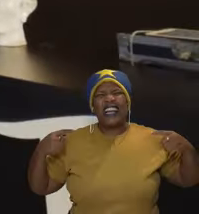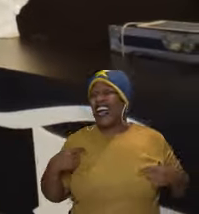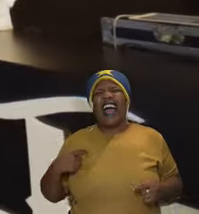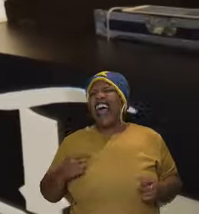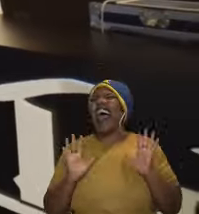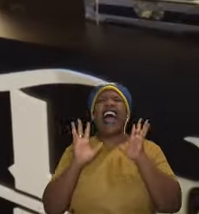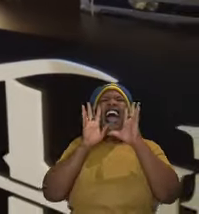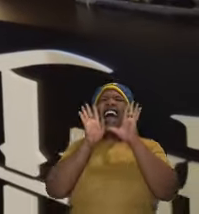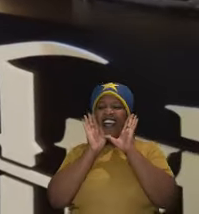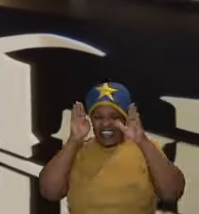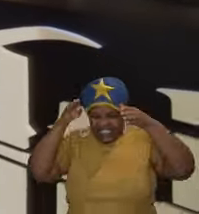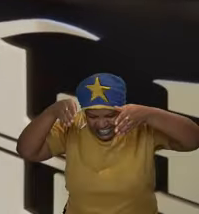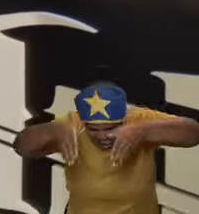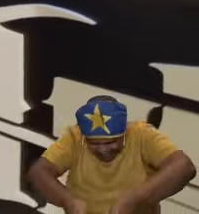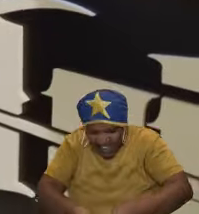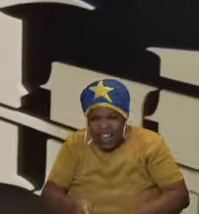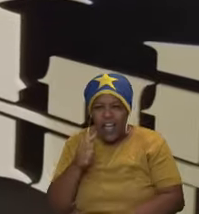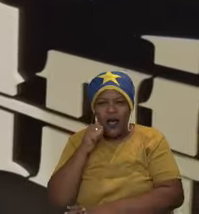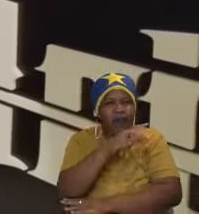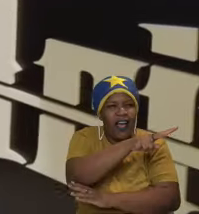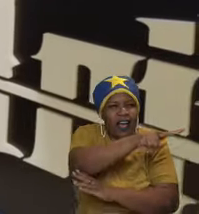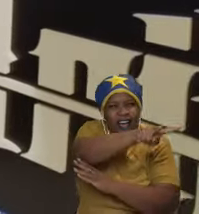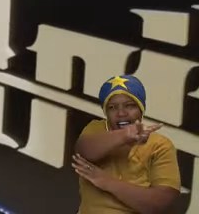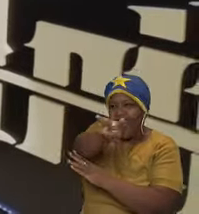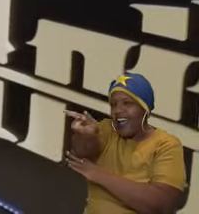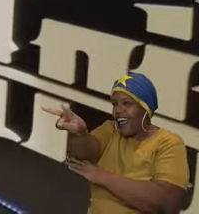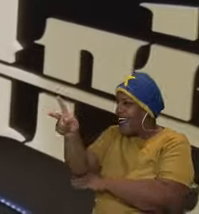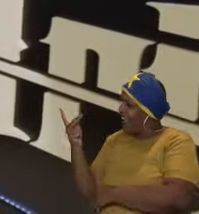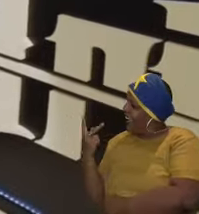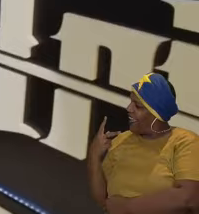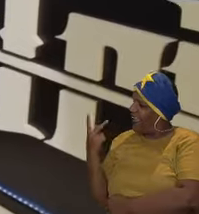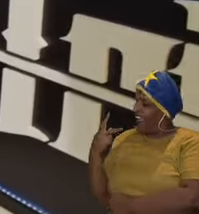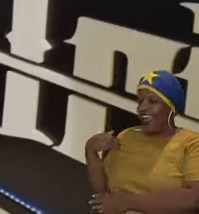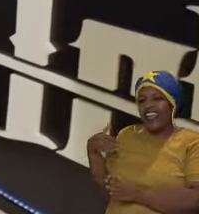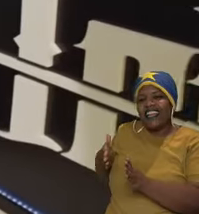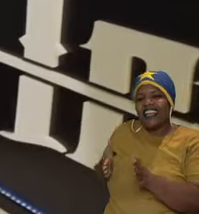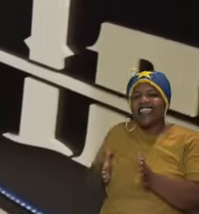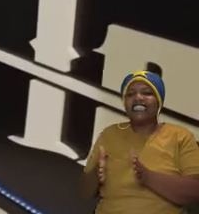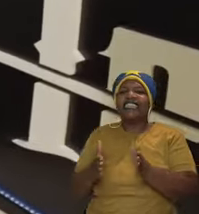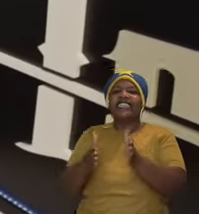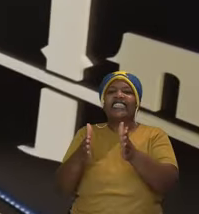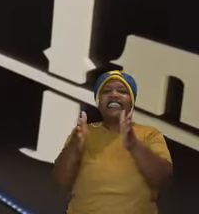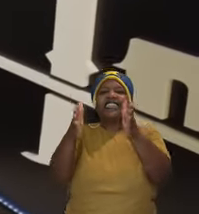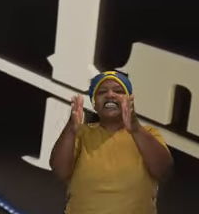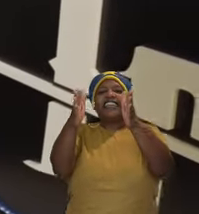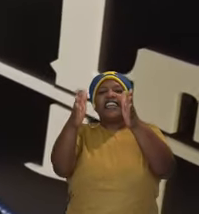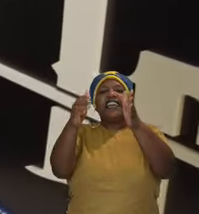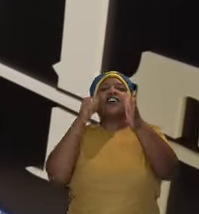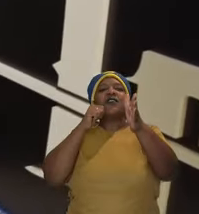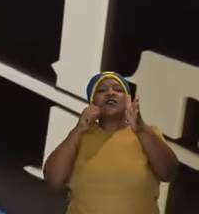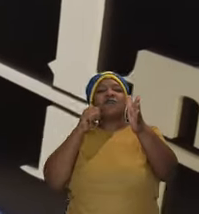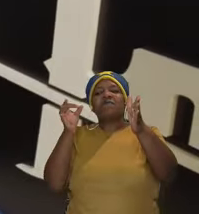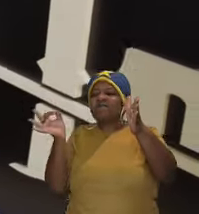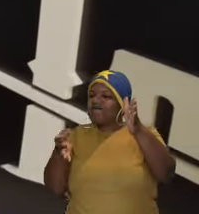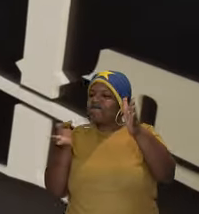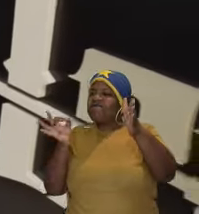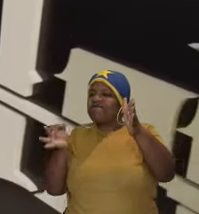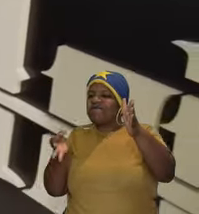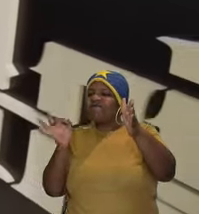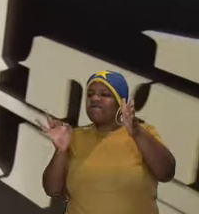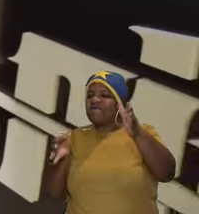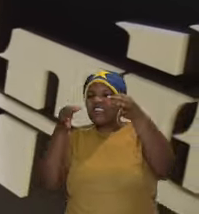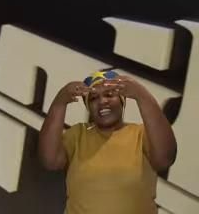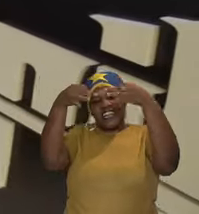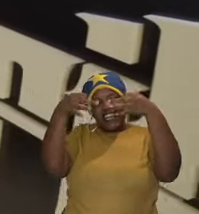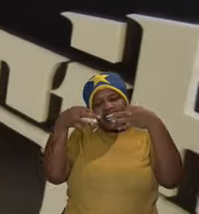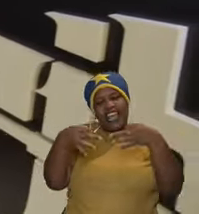da ponte. Ela é um horizonte e nós juntos se torna estrada. Ela é um rio, medida exata.